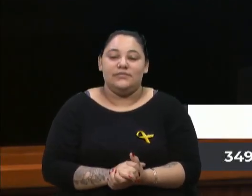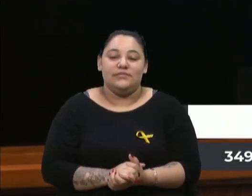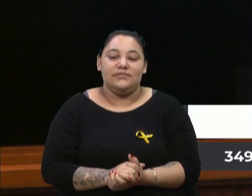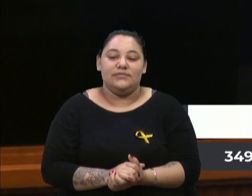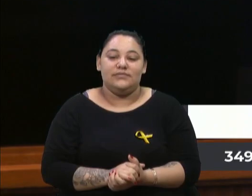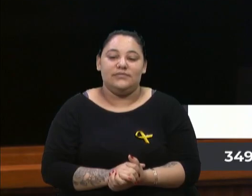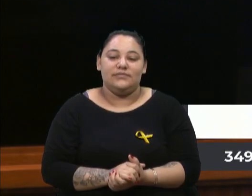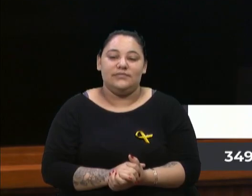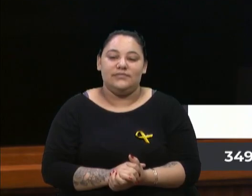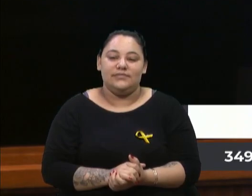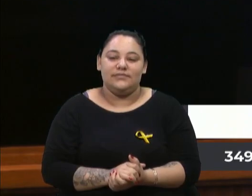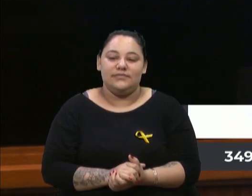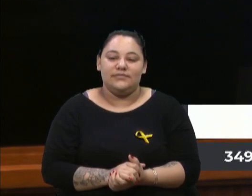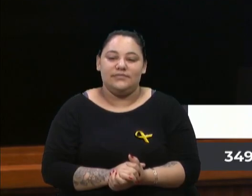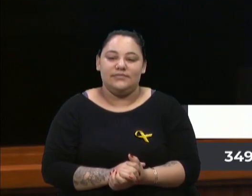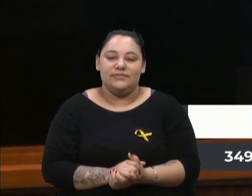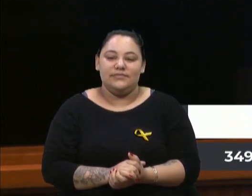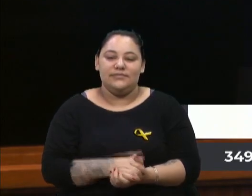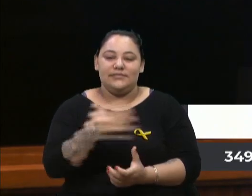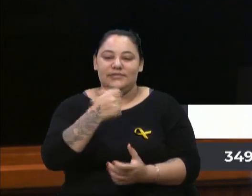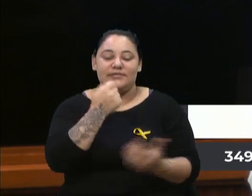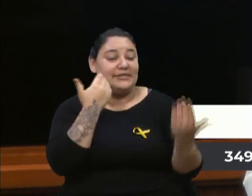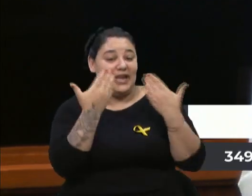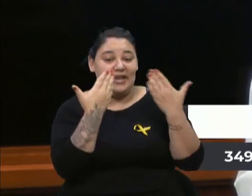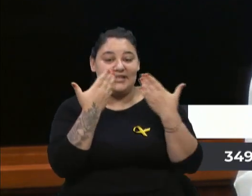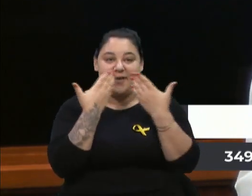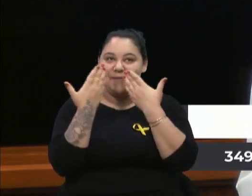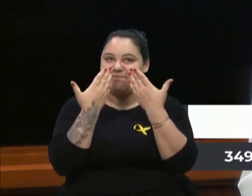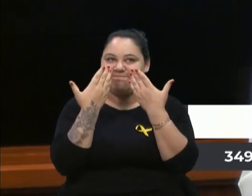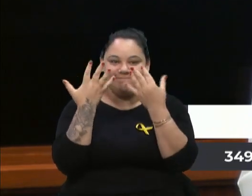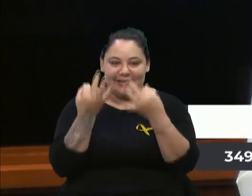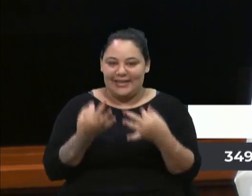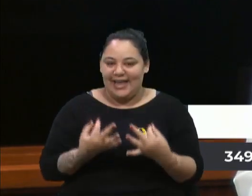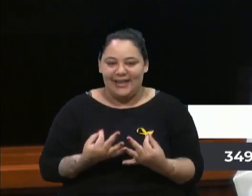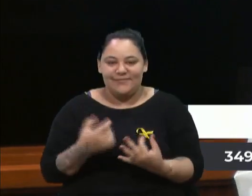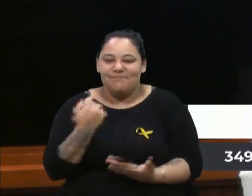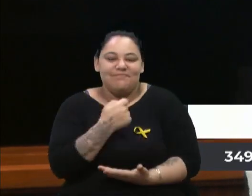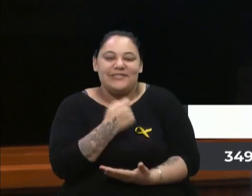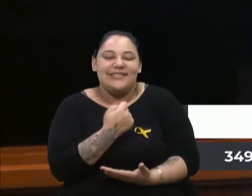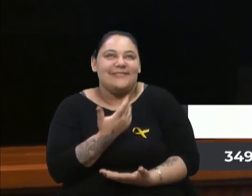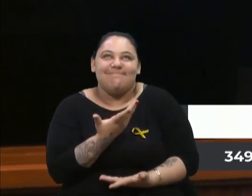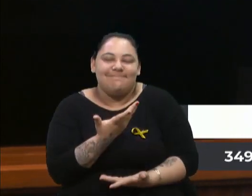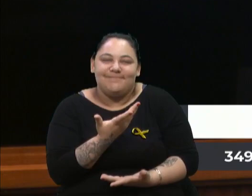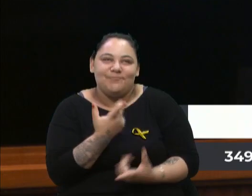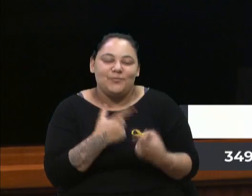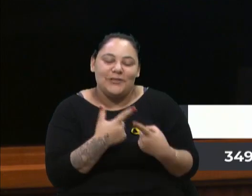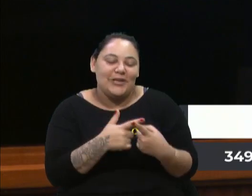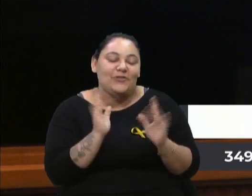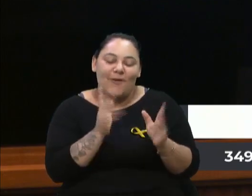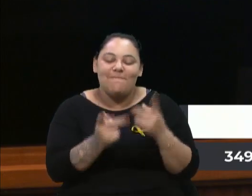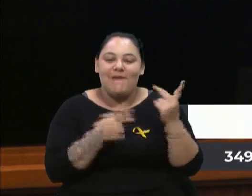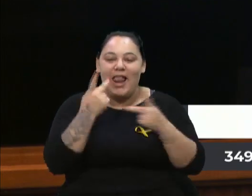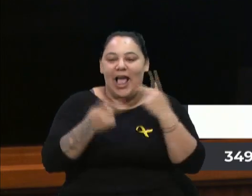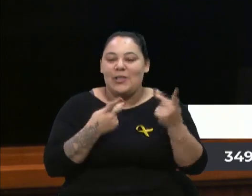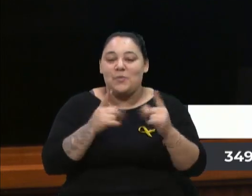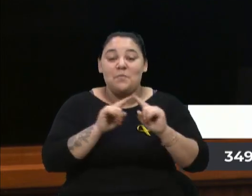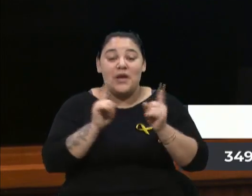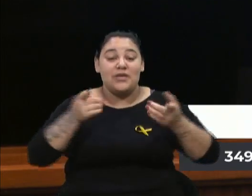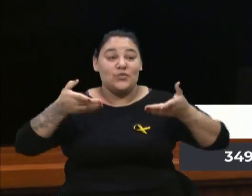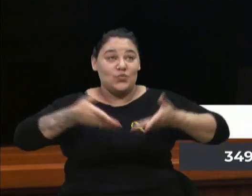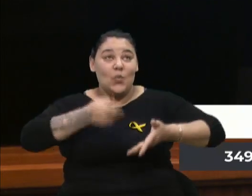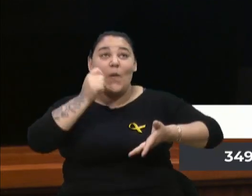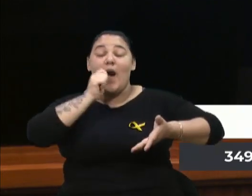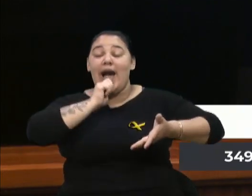dá para desconsiderar muitas coisas, né? Que não precisa considerar tanta coisa que já foi dita aqui, mas atualmente